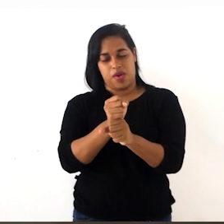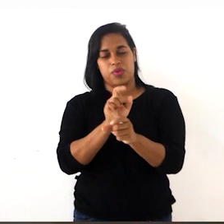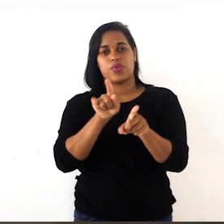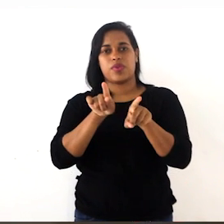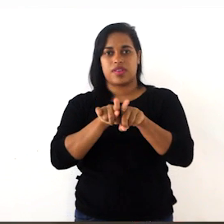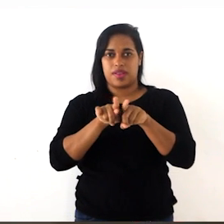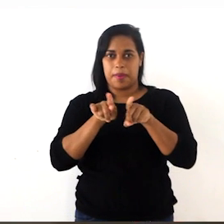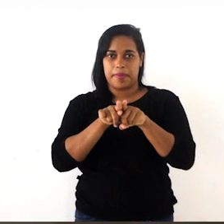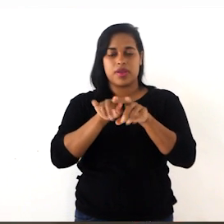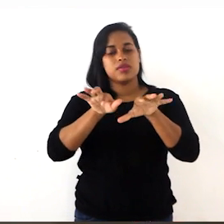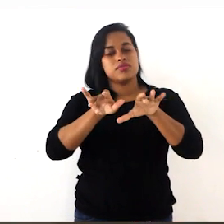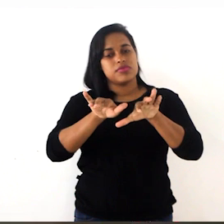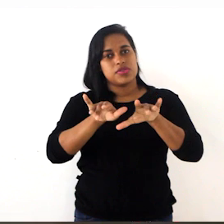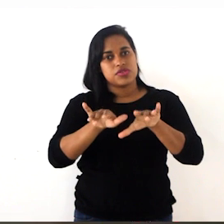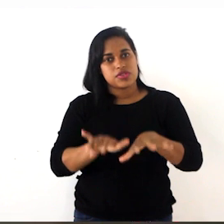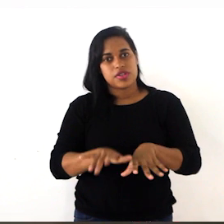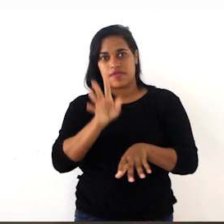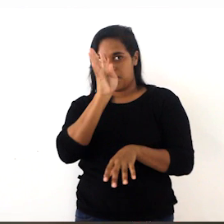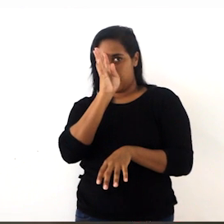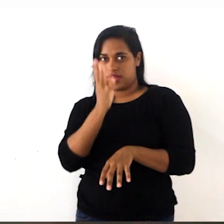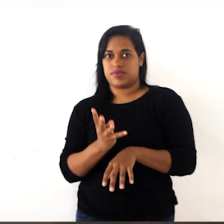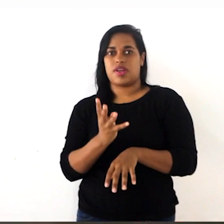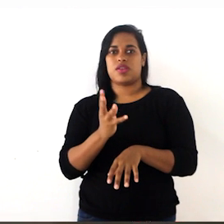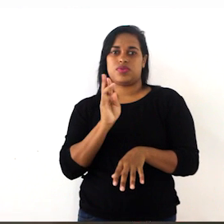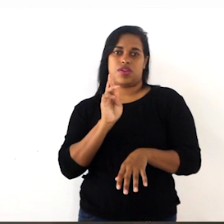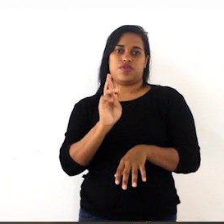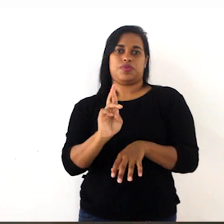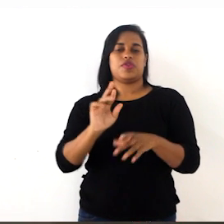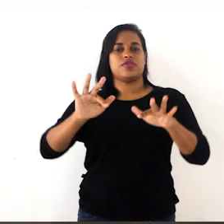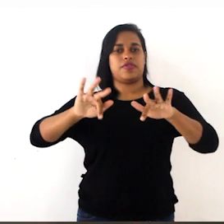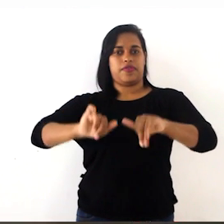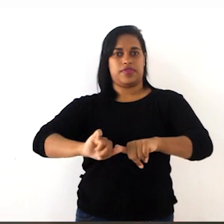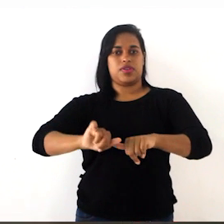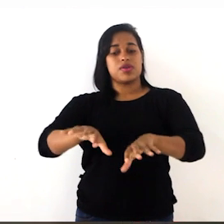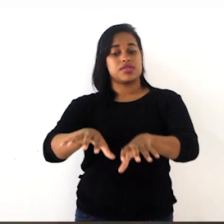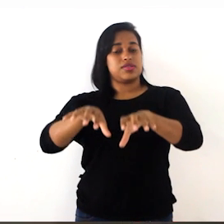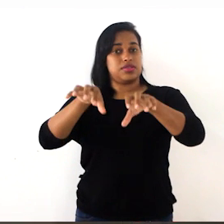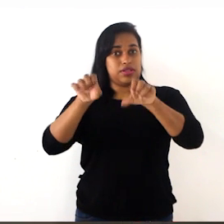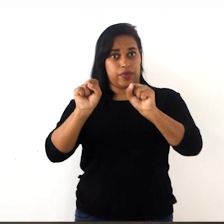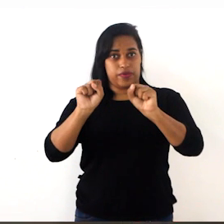e vai escrever esse resultado. Então vamos agora salvar.